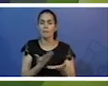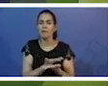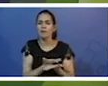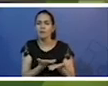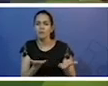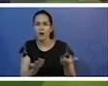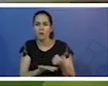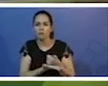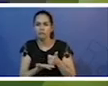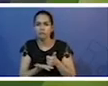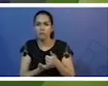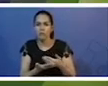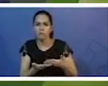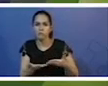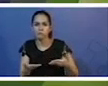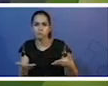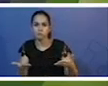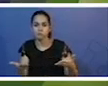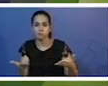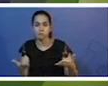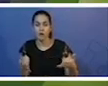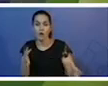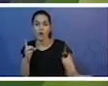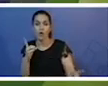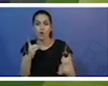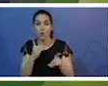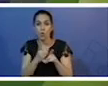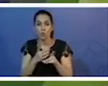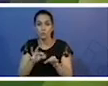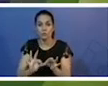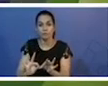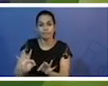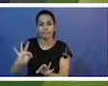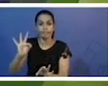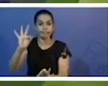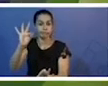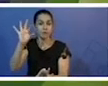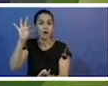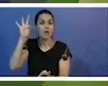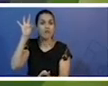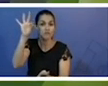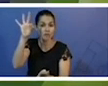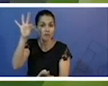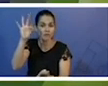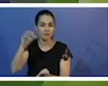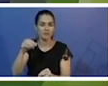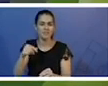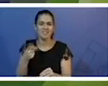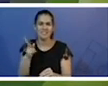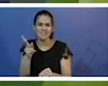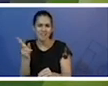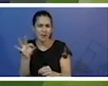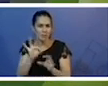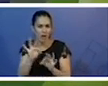desse lado, encontrando o vértice. Mas ele sempre sai do